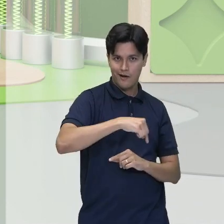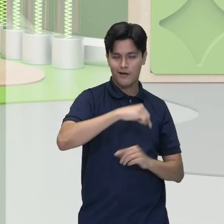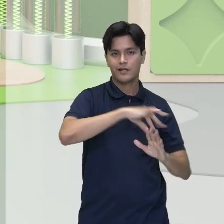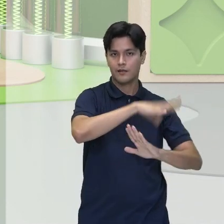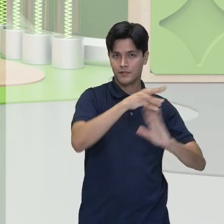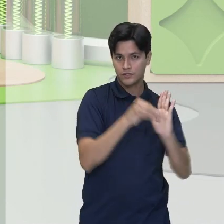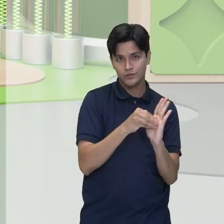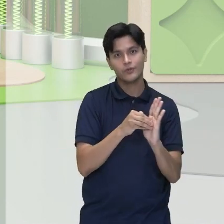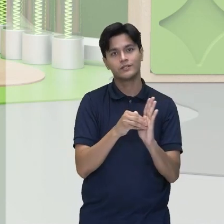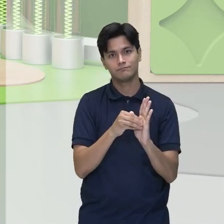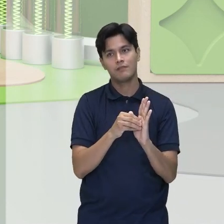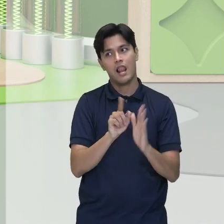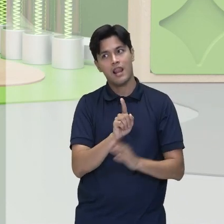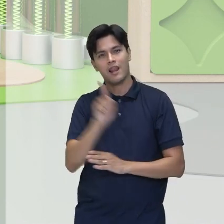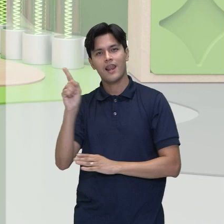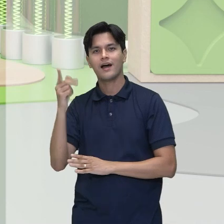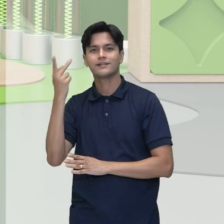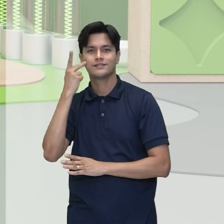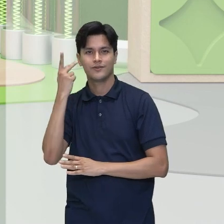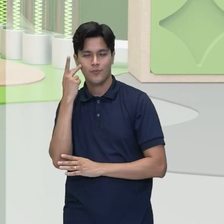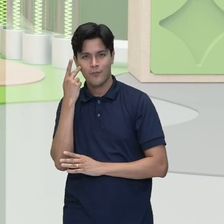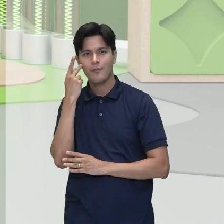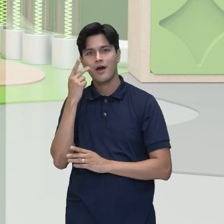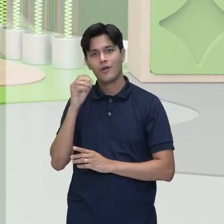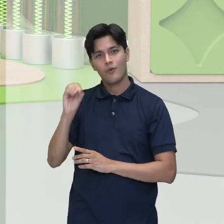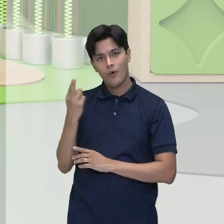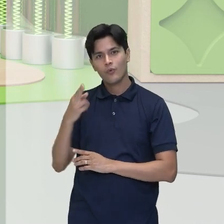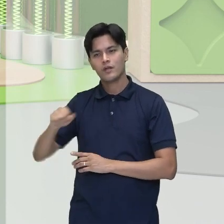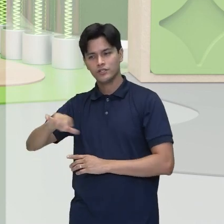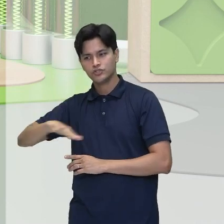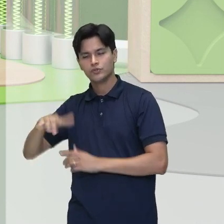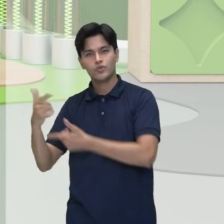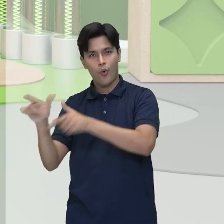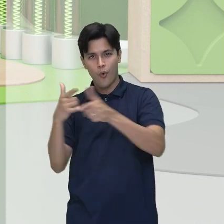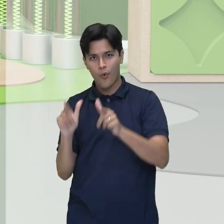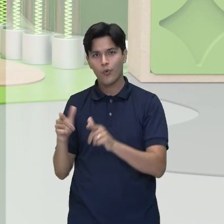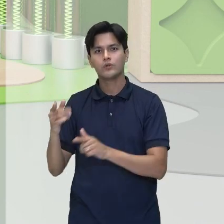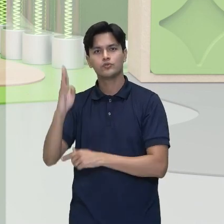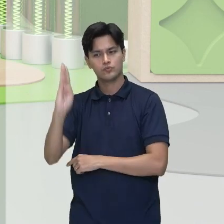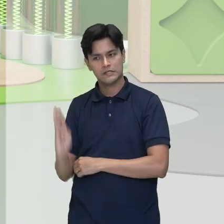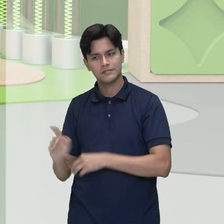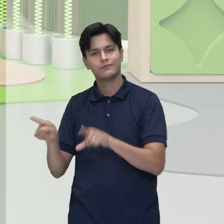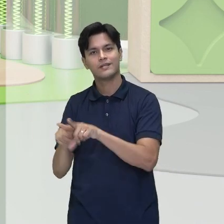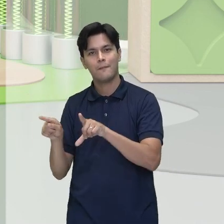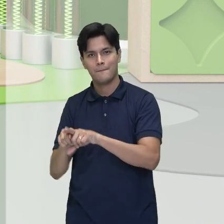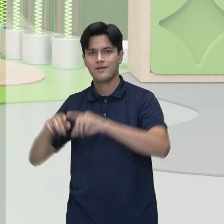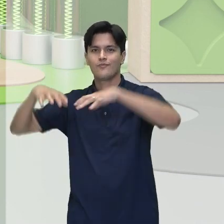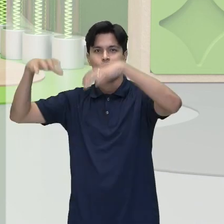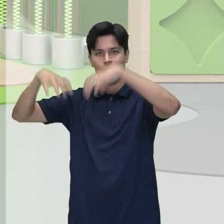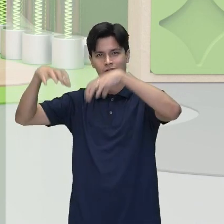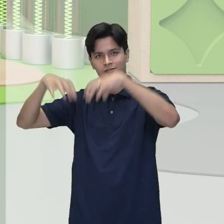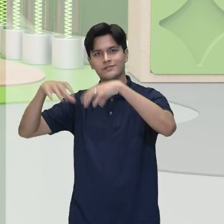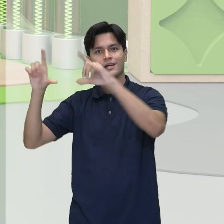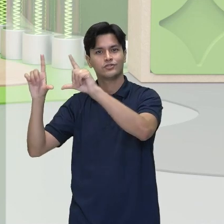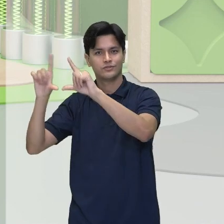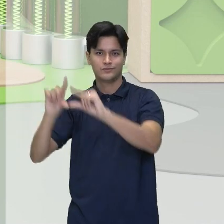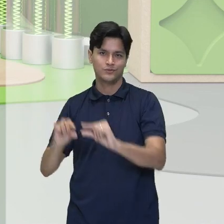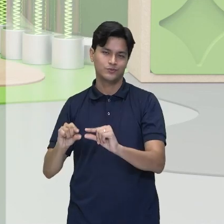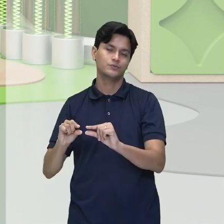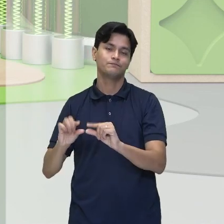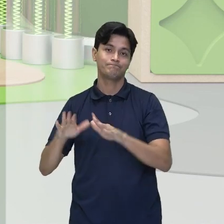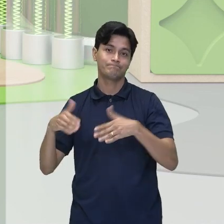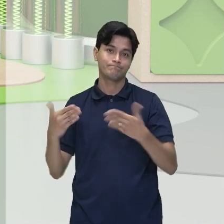regiões do país podem ter as suas chuvas afetadas também. Isso aí vai acarretar, né, uma mudança climática